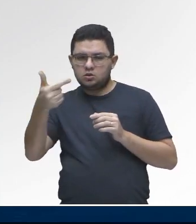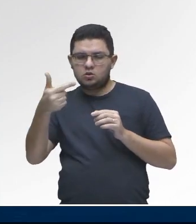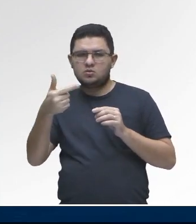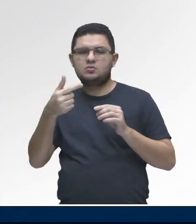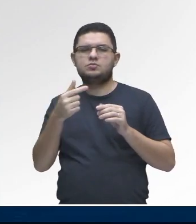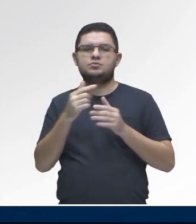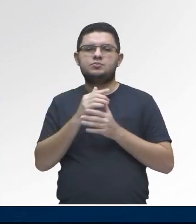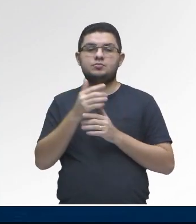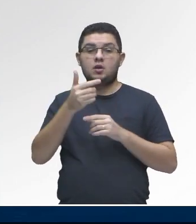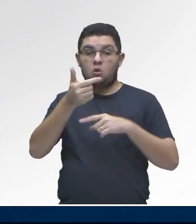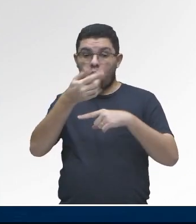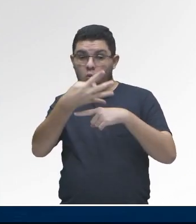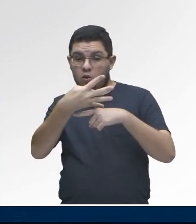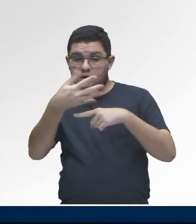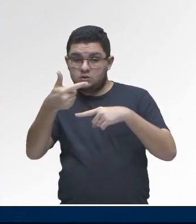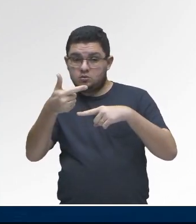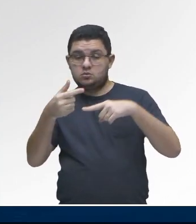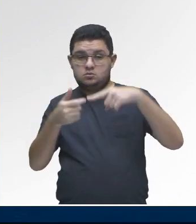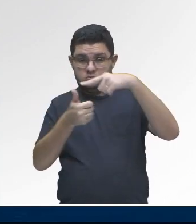é?